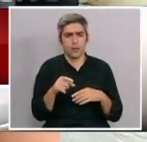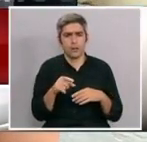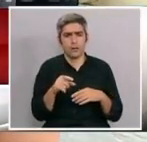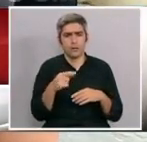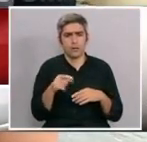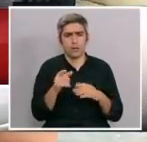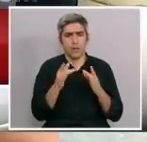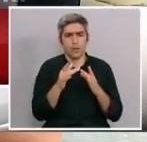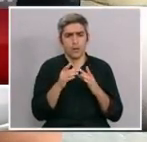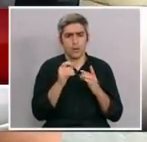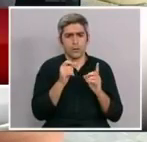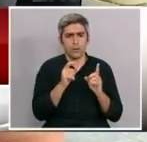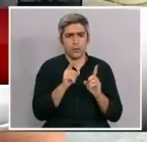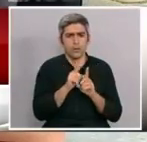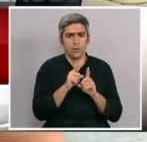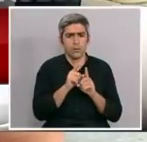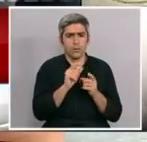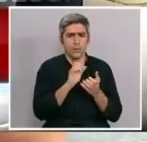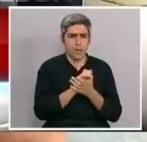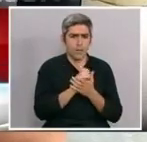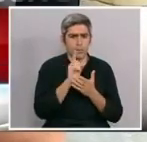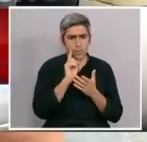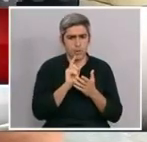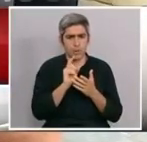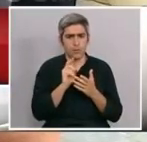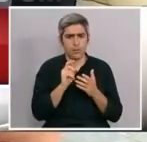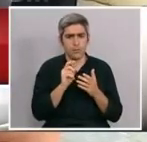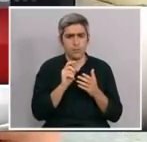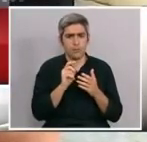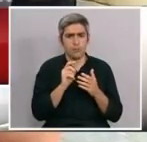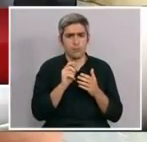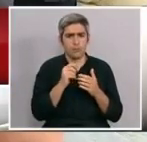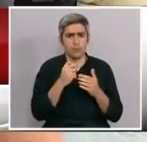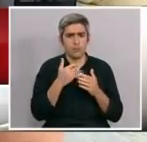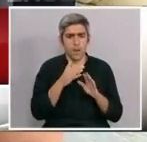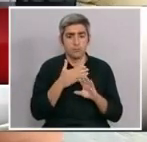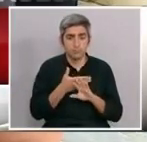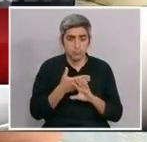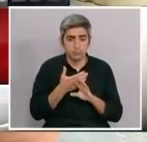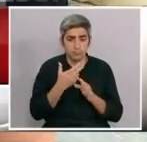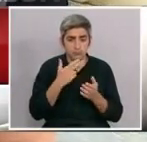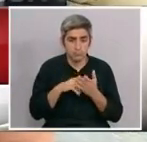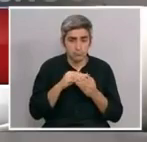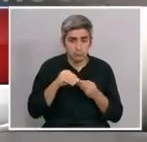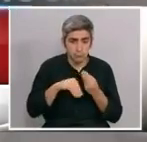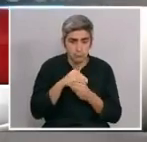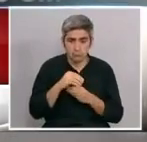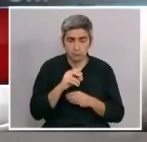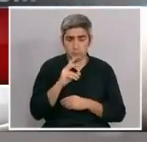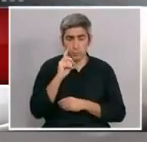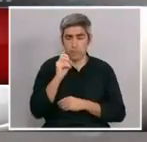ela tinha contactos com ele como se fosse marido e mulher, não é? Mas carnais, não, acho que nunca vimos nada